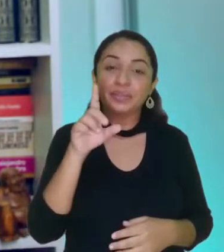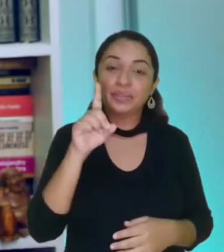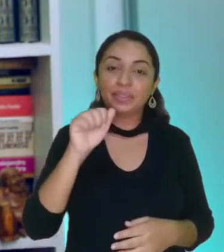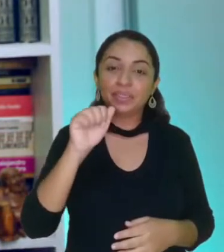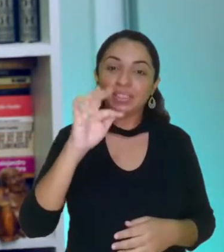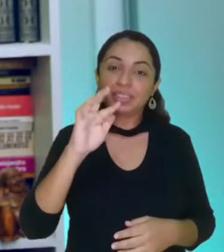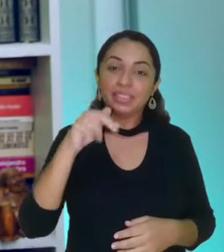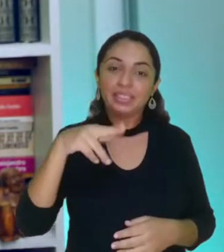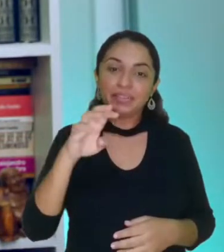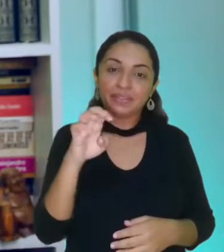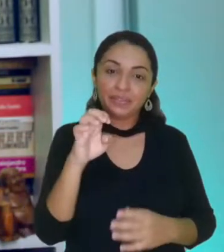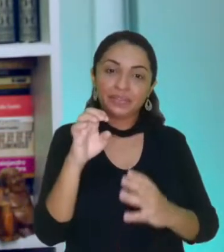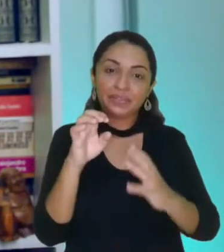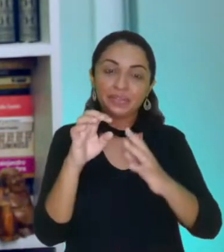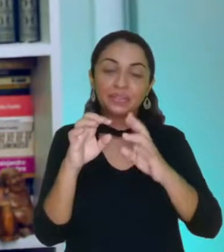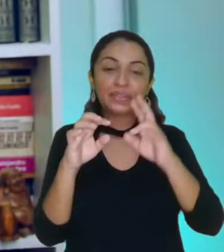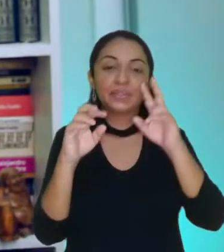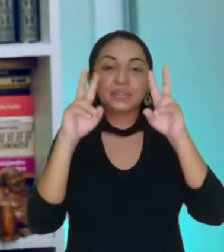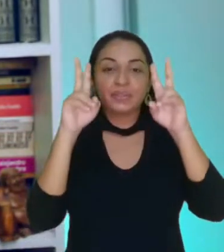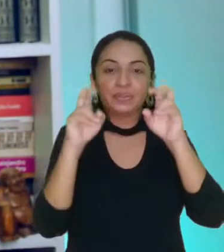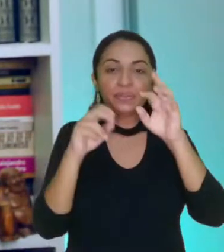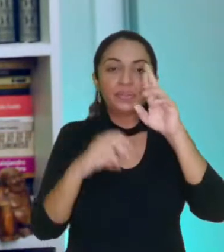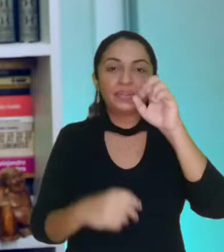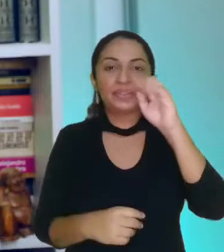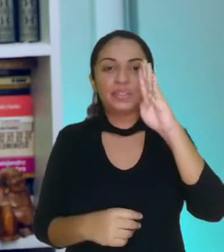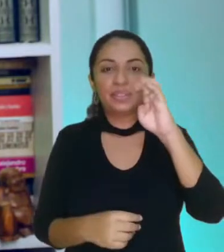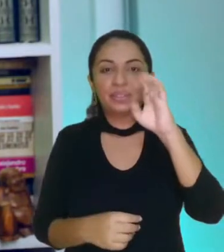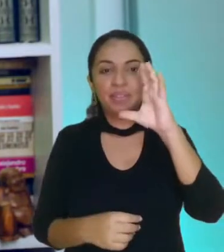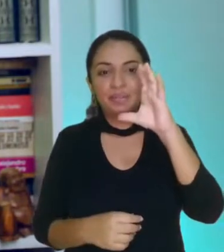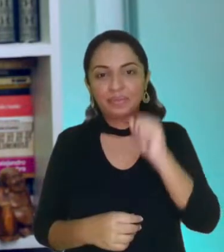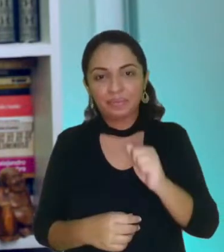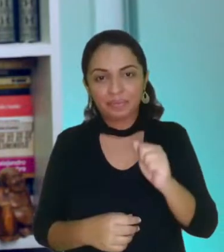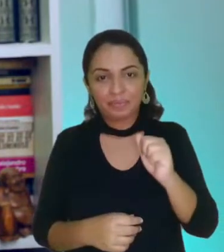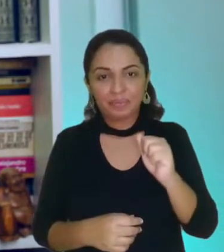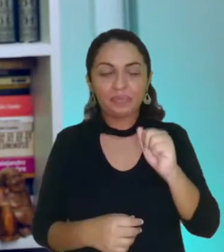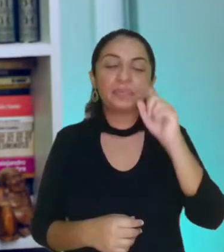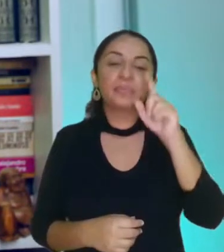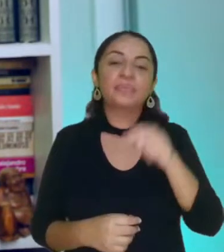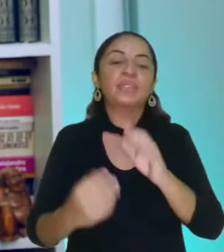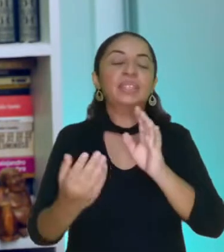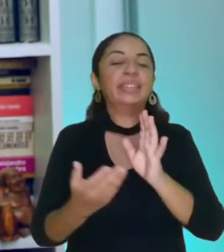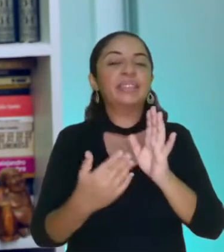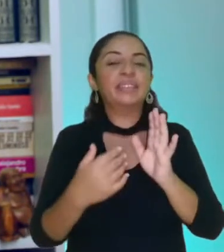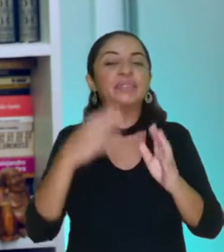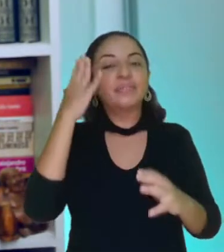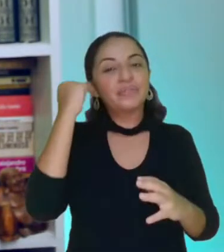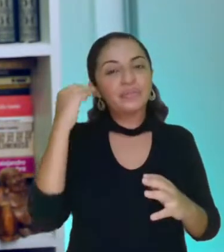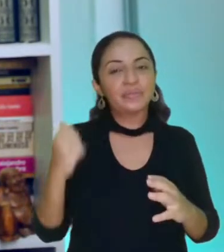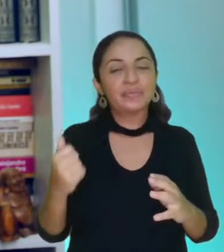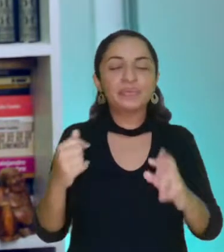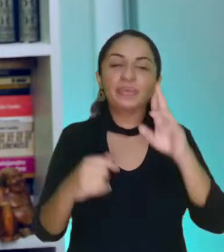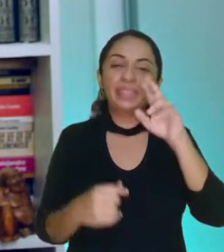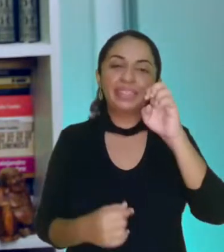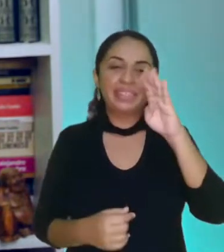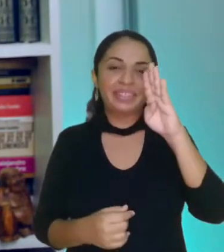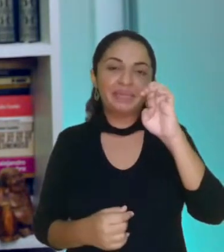Daphne du Maurier, Rebecca. Esse é um clássico, né? Acho que esse o